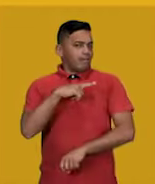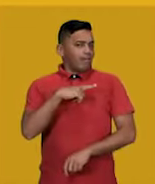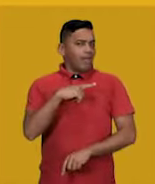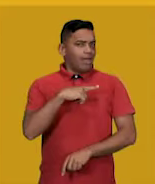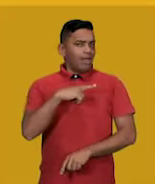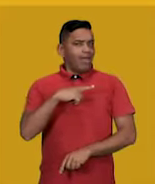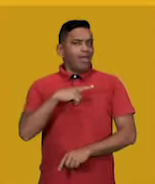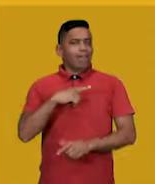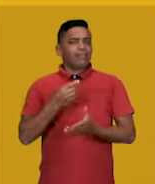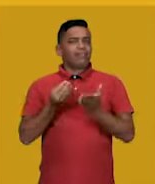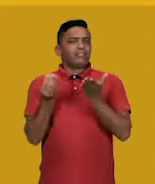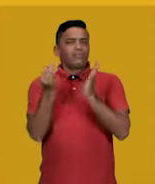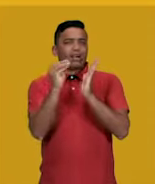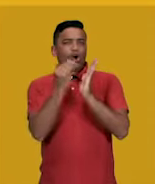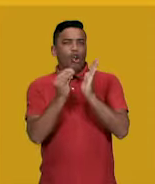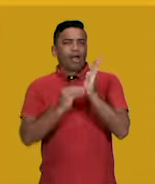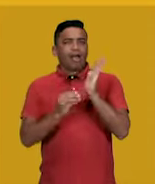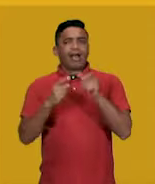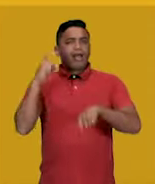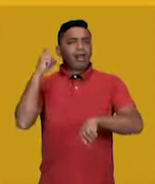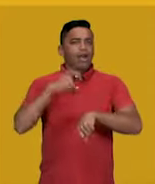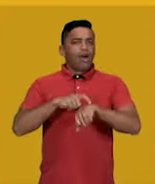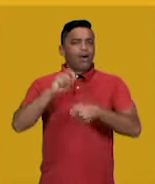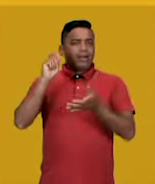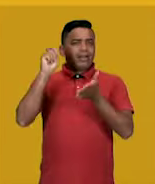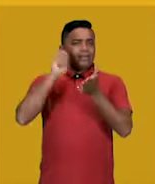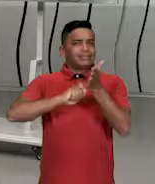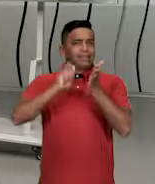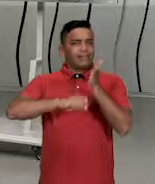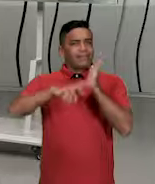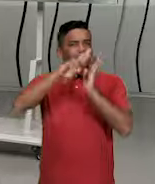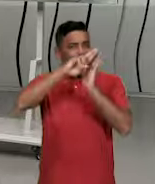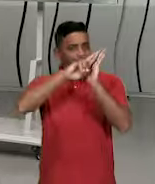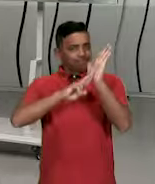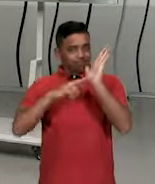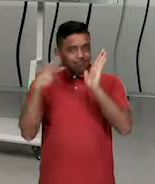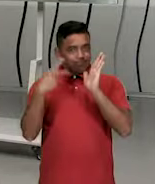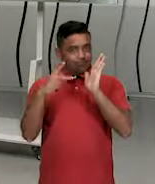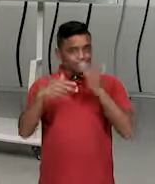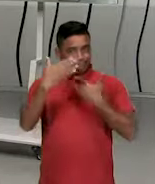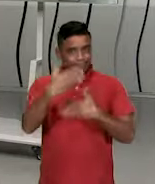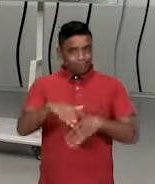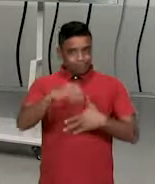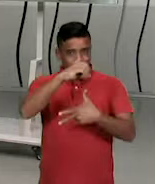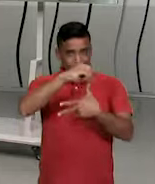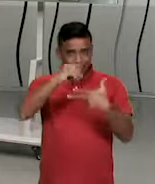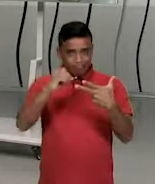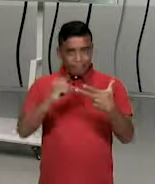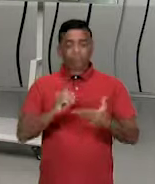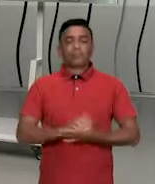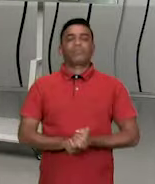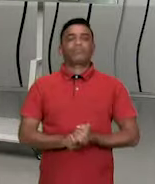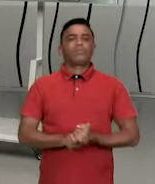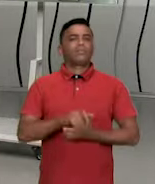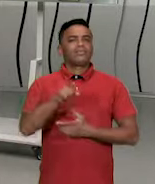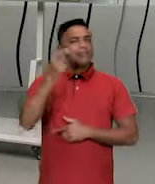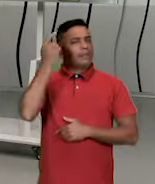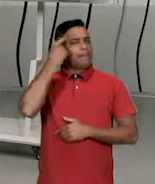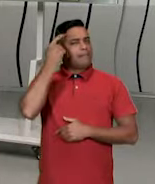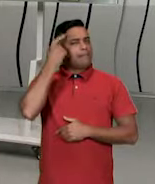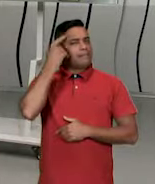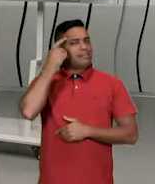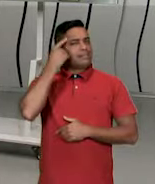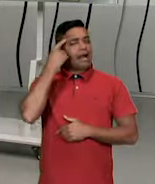podemos utilizar na redação. Gente, é o seguinte, nós temos que pensar, quando nós estamos falando